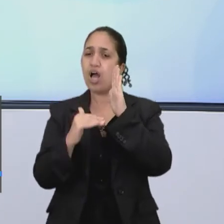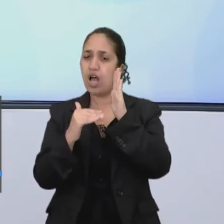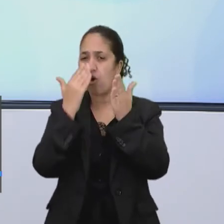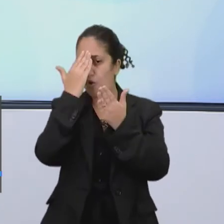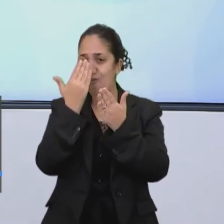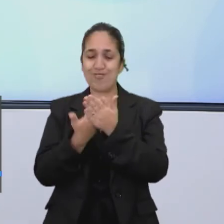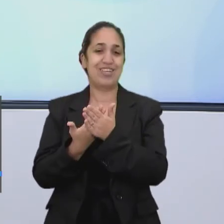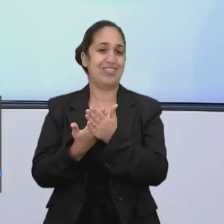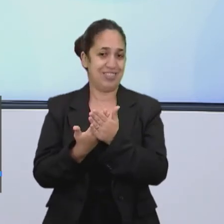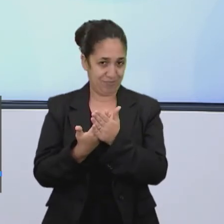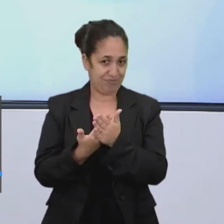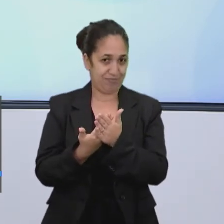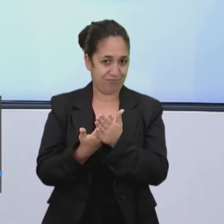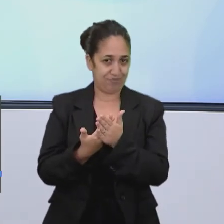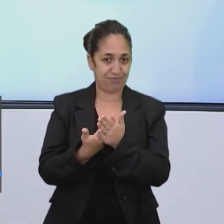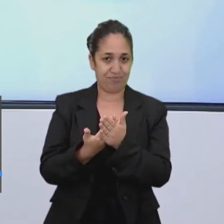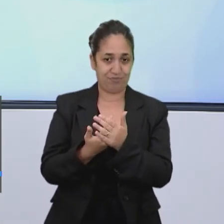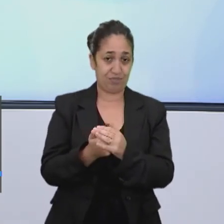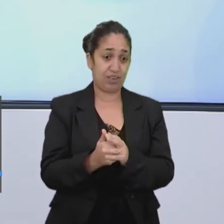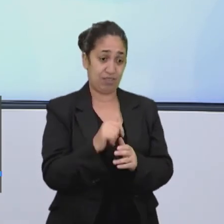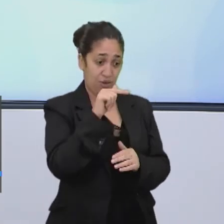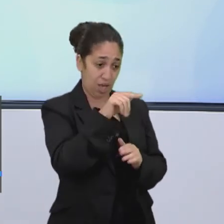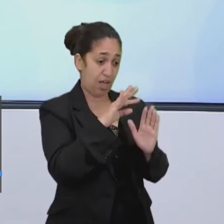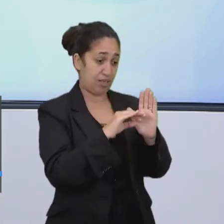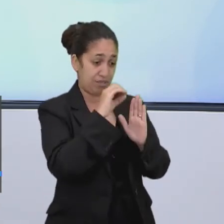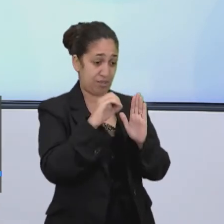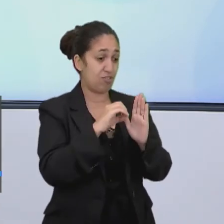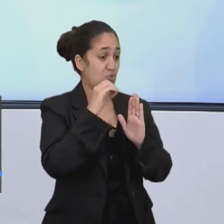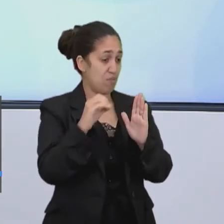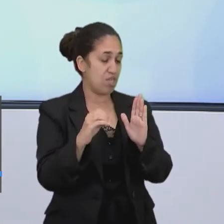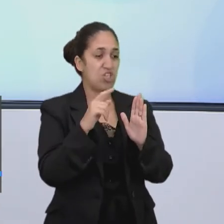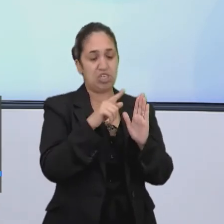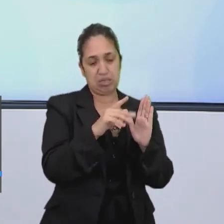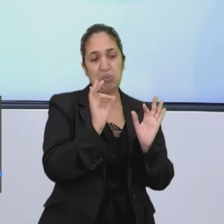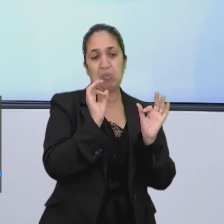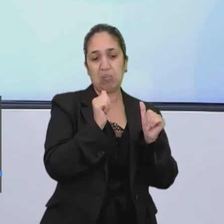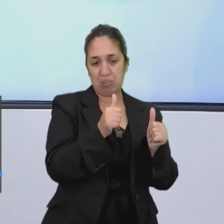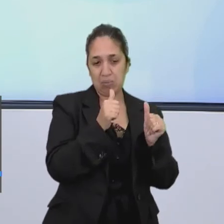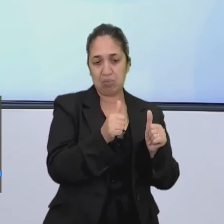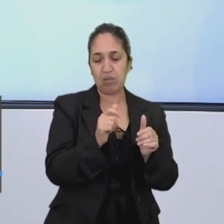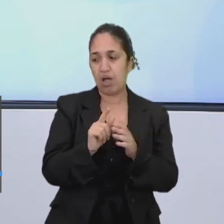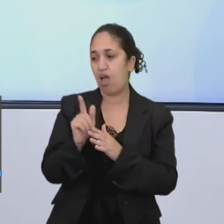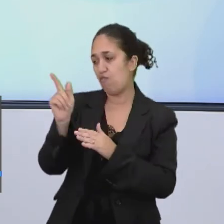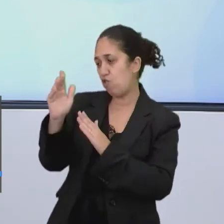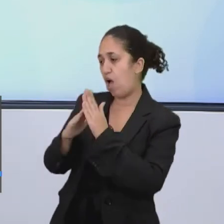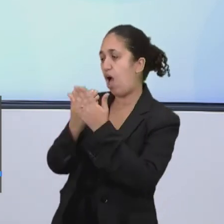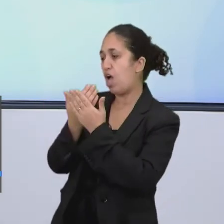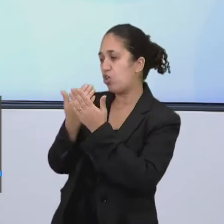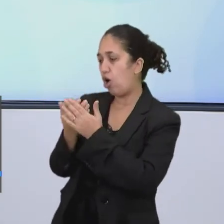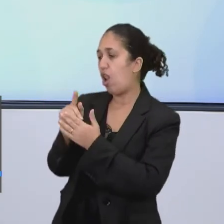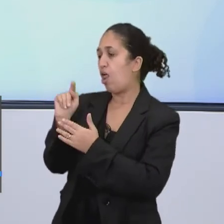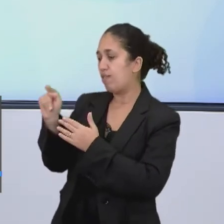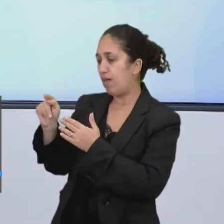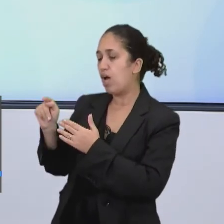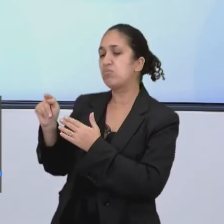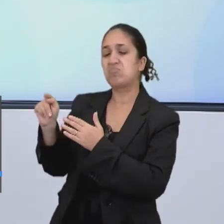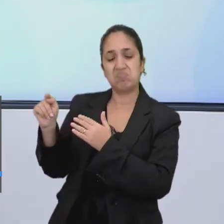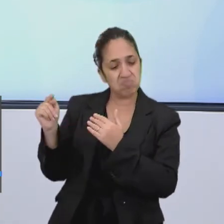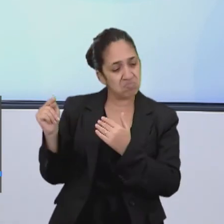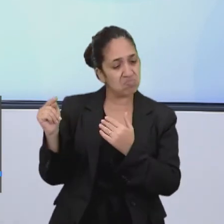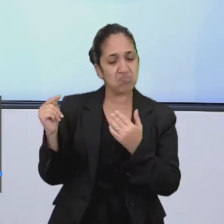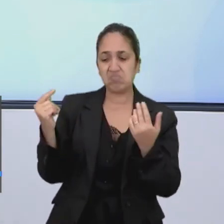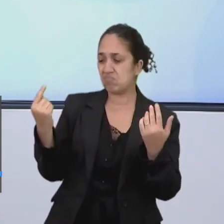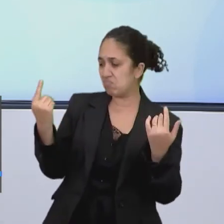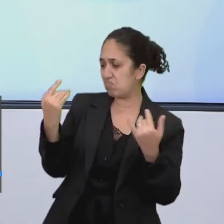de confiança. Ó, eu fiz aqui no centro de mídias, deu isso legal. Fiz na escola X, deu a mesma coisa